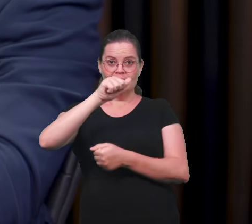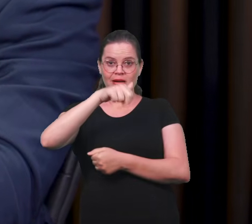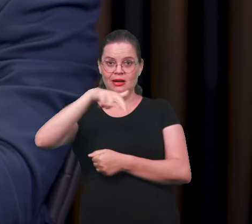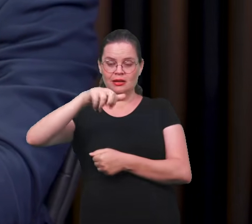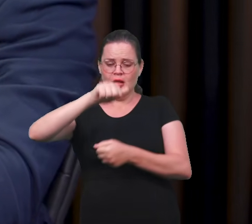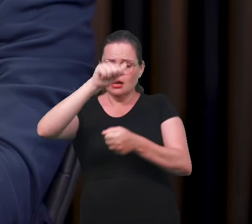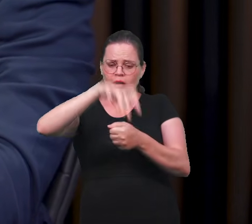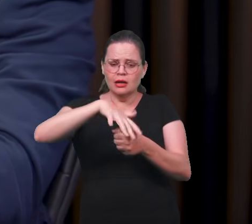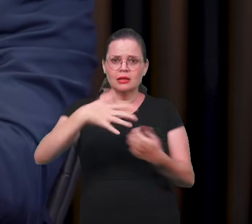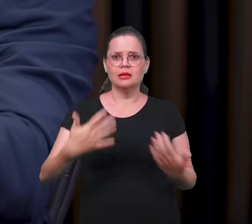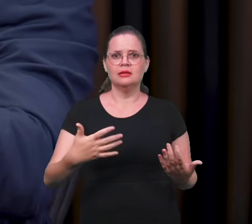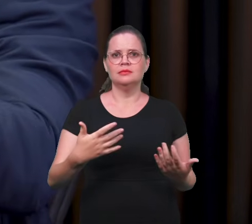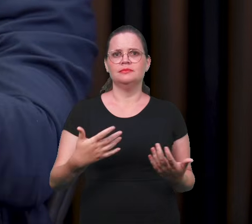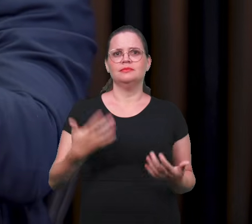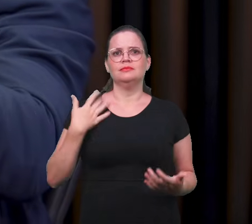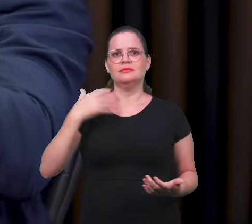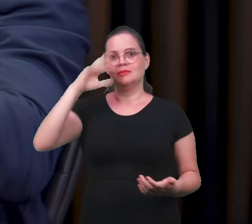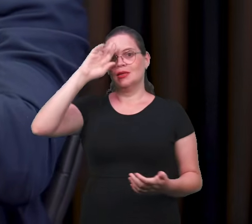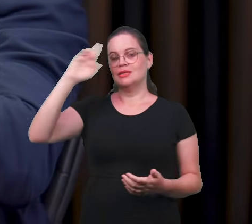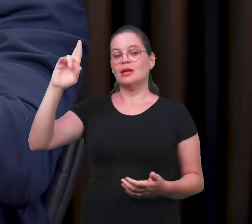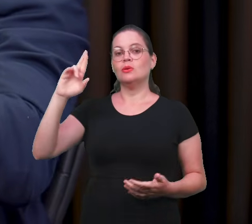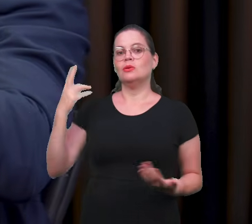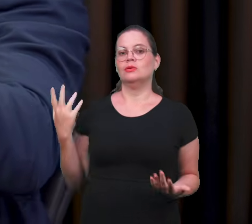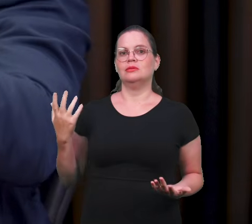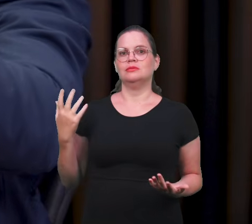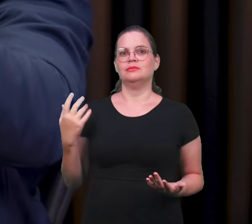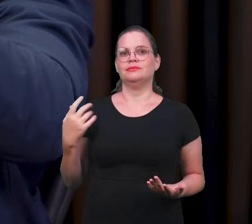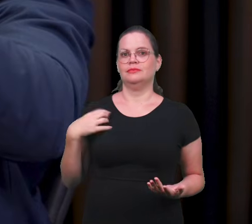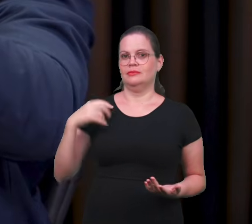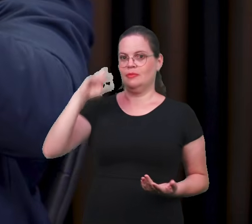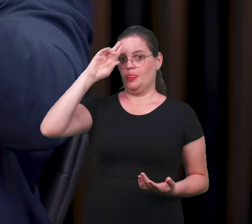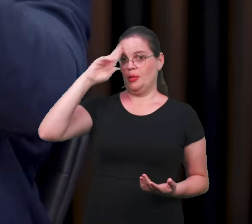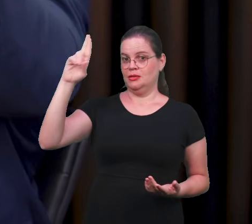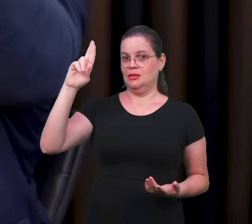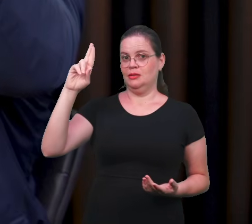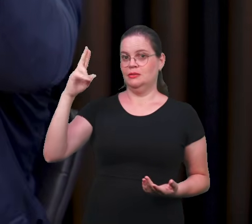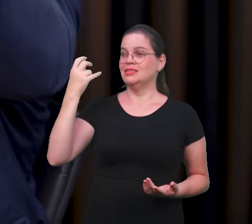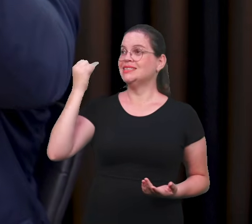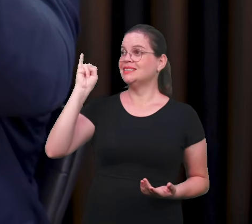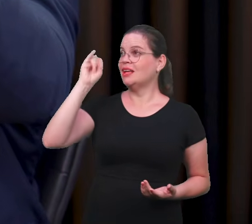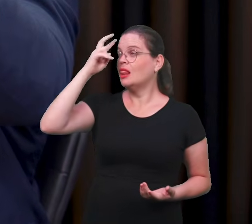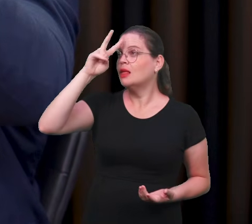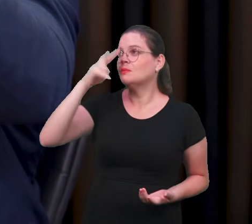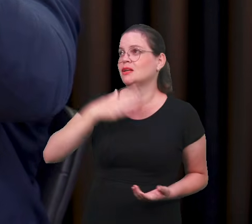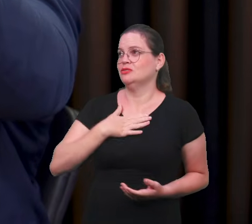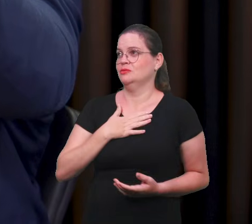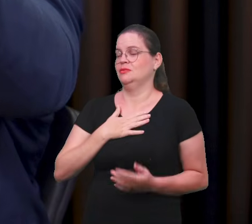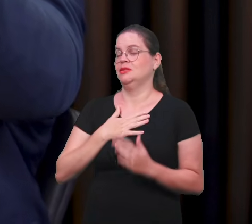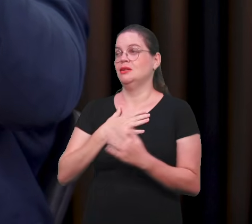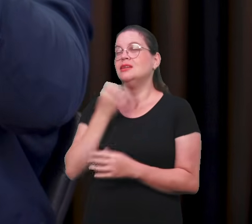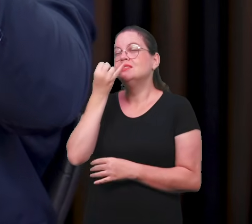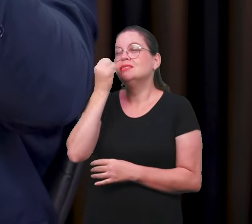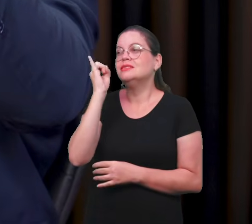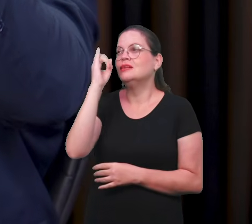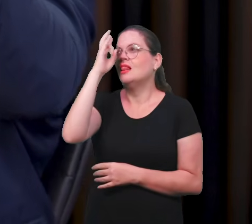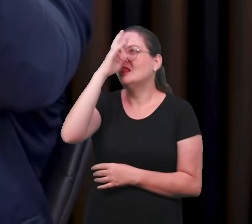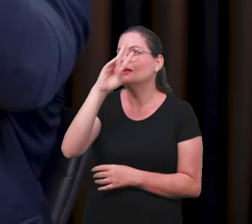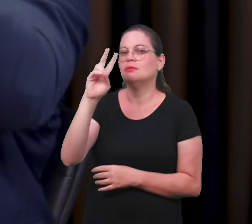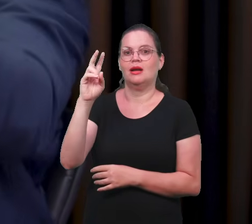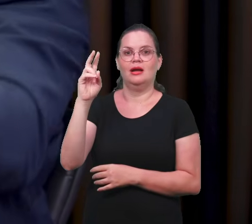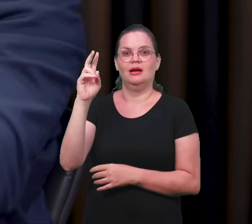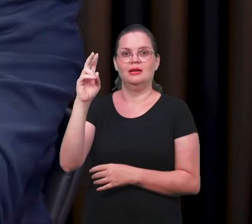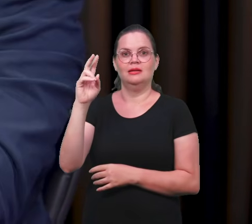Senhor, no entendimento dela, Senhor, se te lembrares, ou seja, eu não sou digno nem de